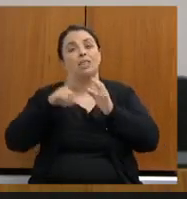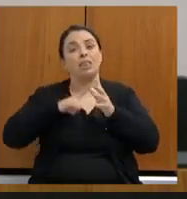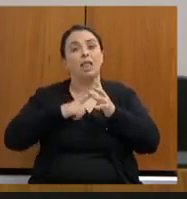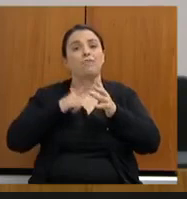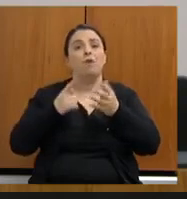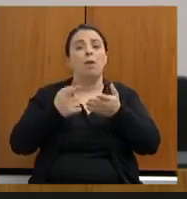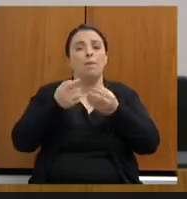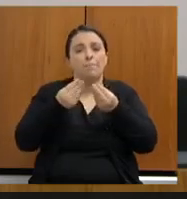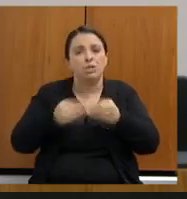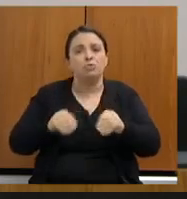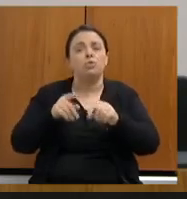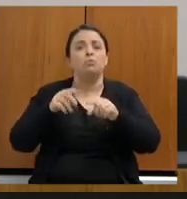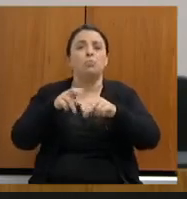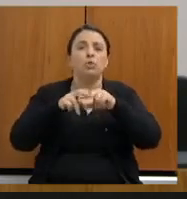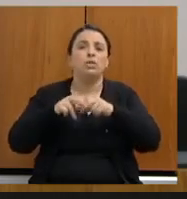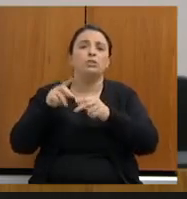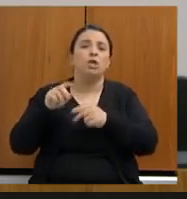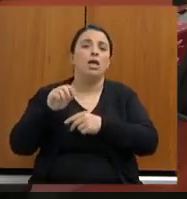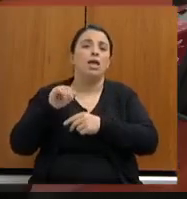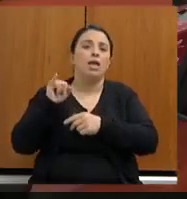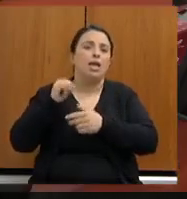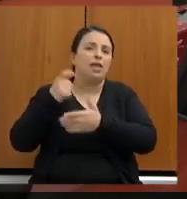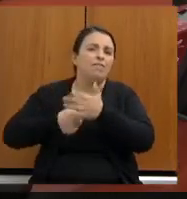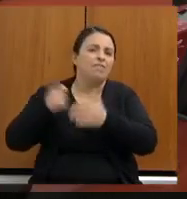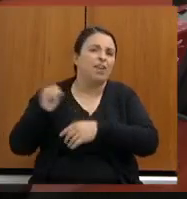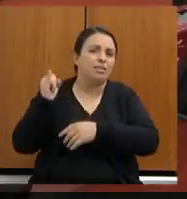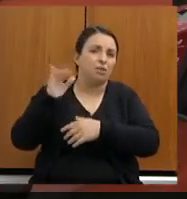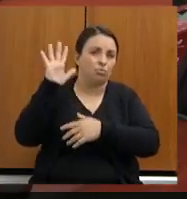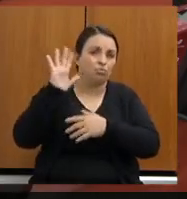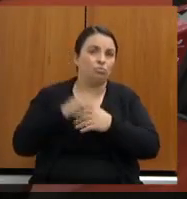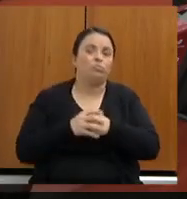são esses primeiros questionamentos o volante em